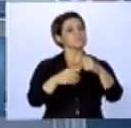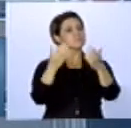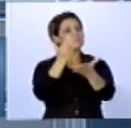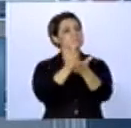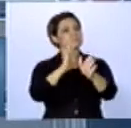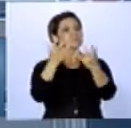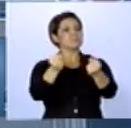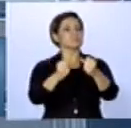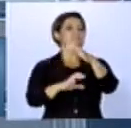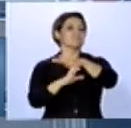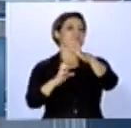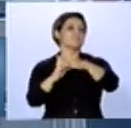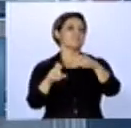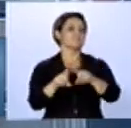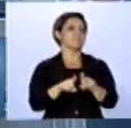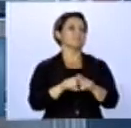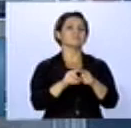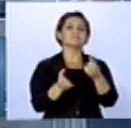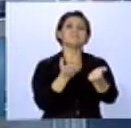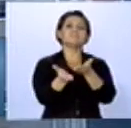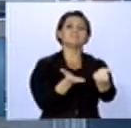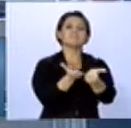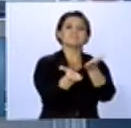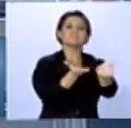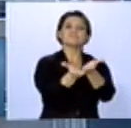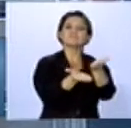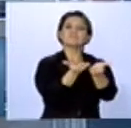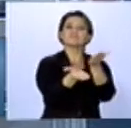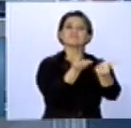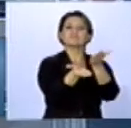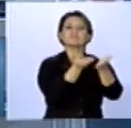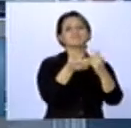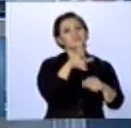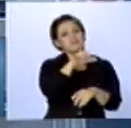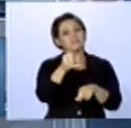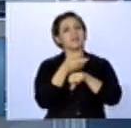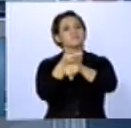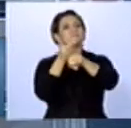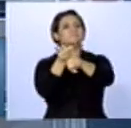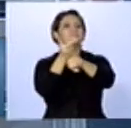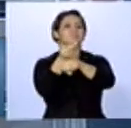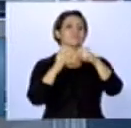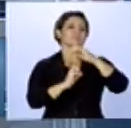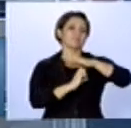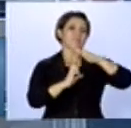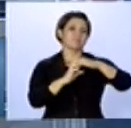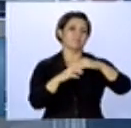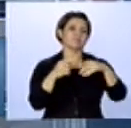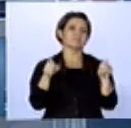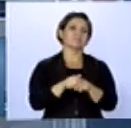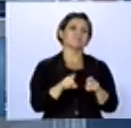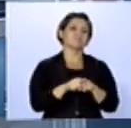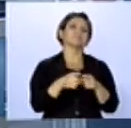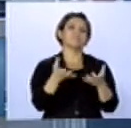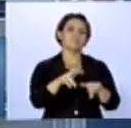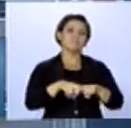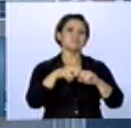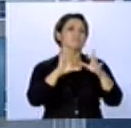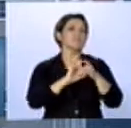o permissivo legal incentiva o candidato a buscar doações por empresas